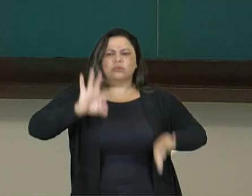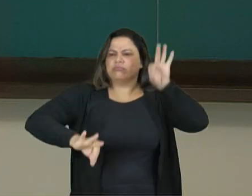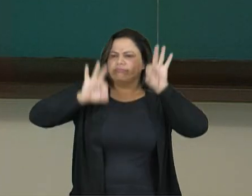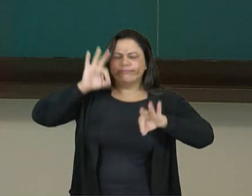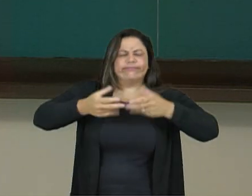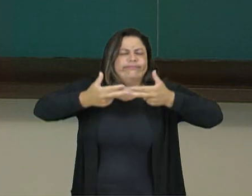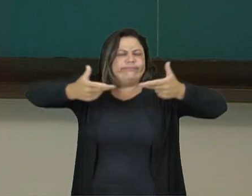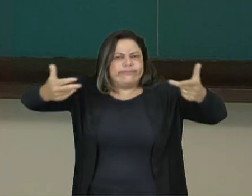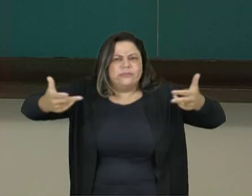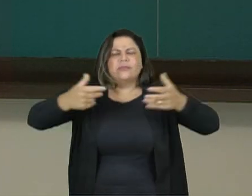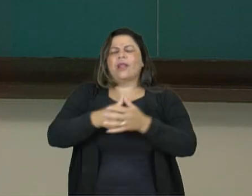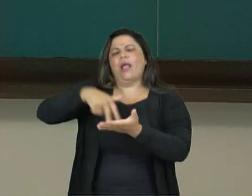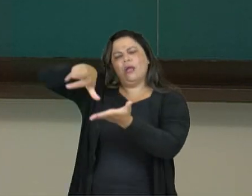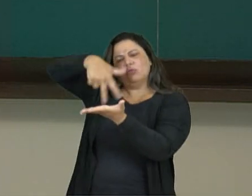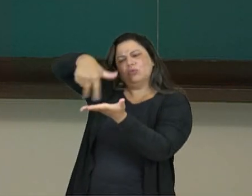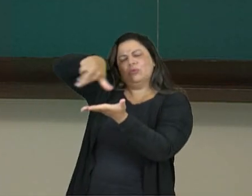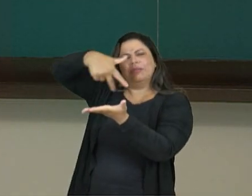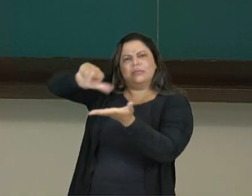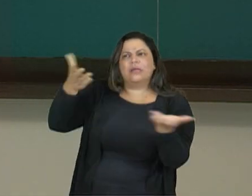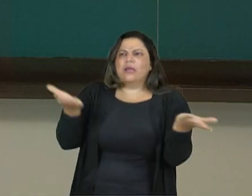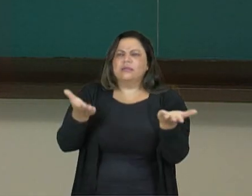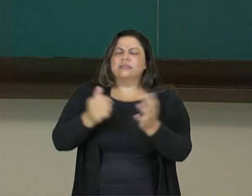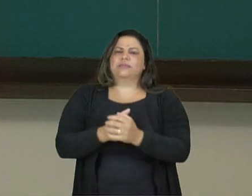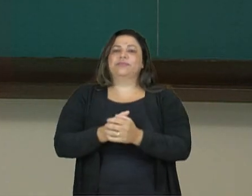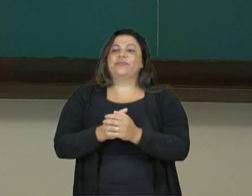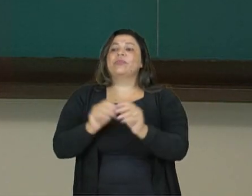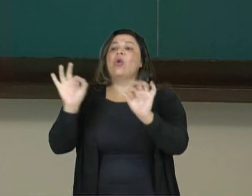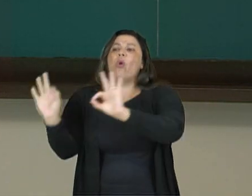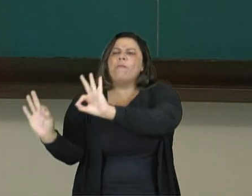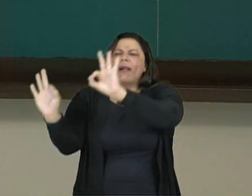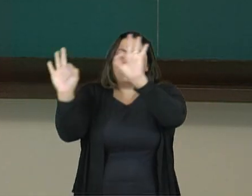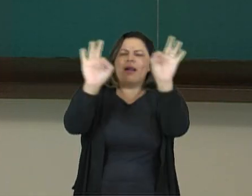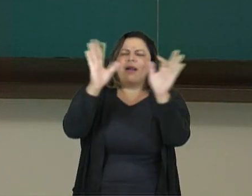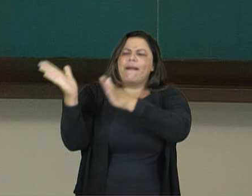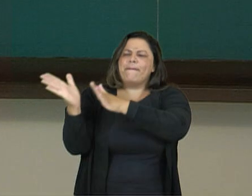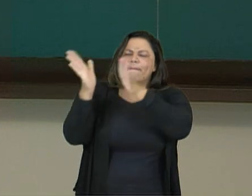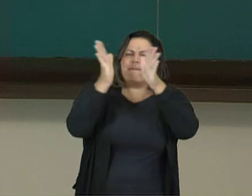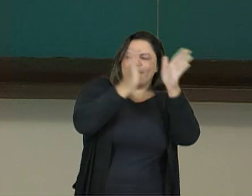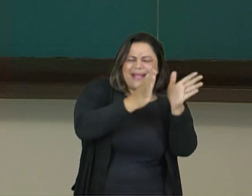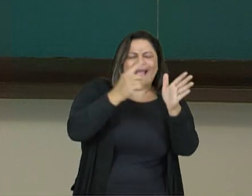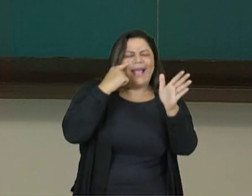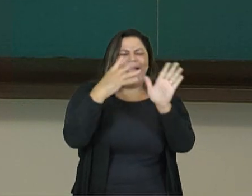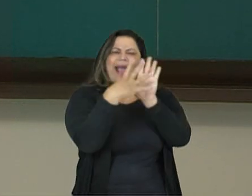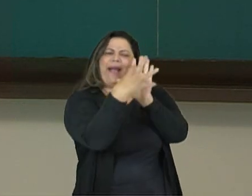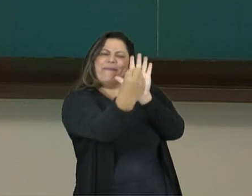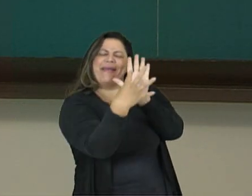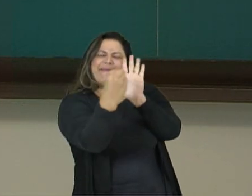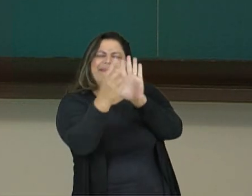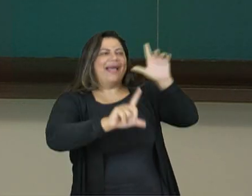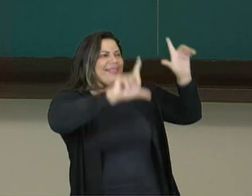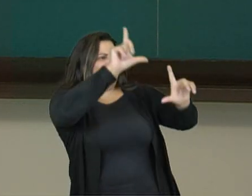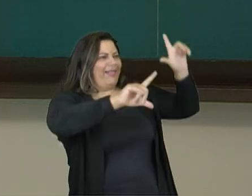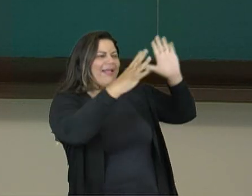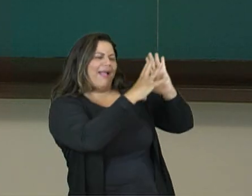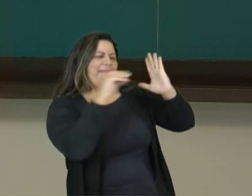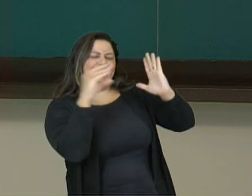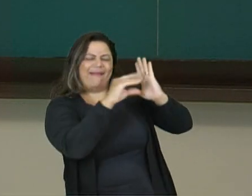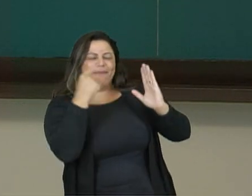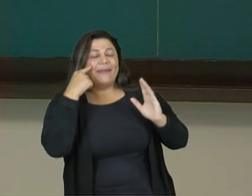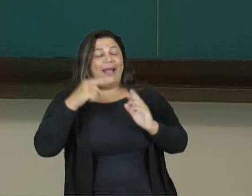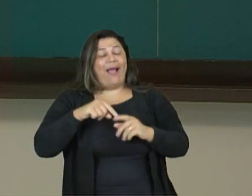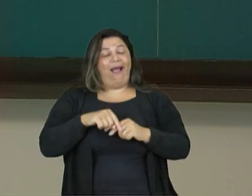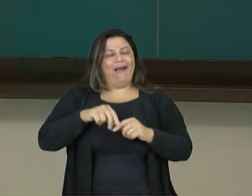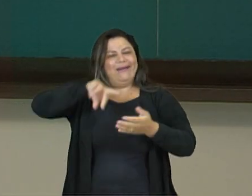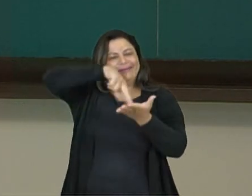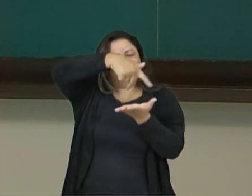aí. Você às vezes vê alguns vídeos, alguns clipes e imita as coreografias que tem ali, gosta de dançar, quando está ouvindo